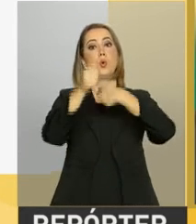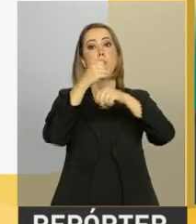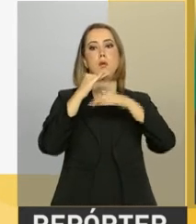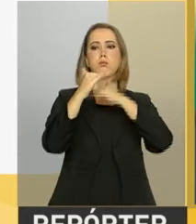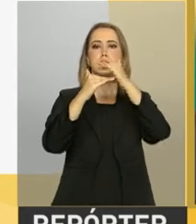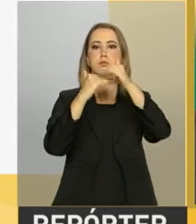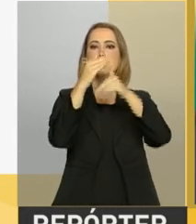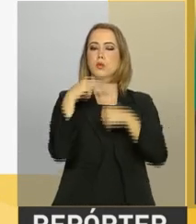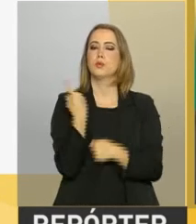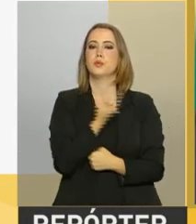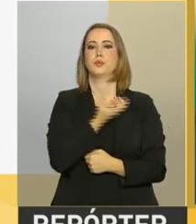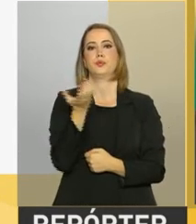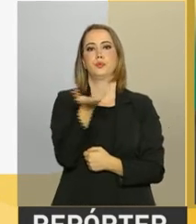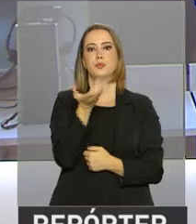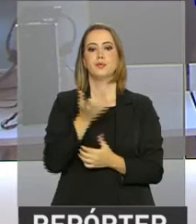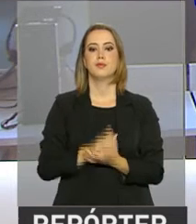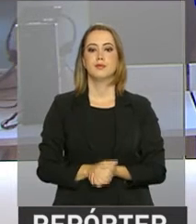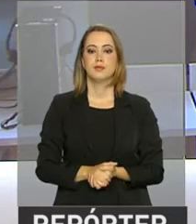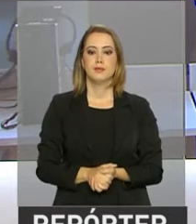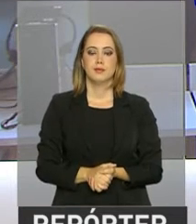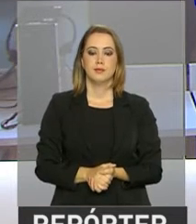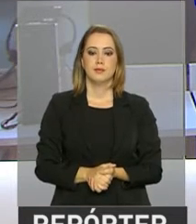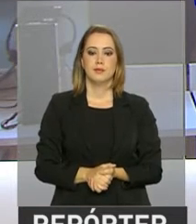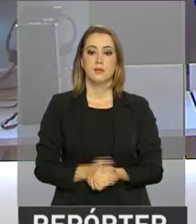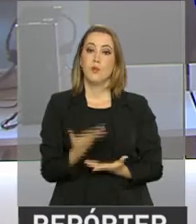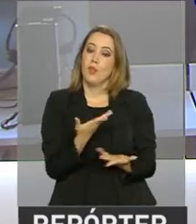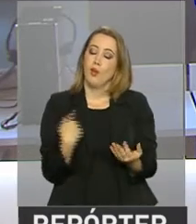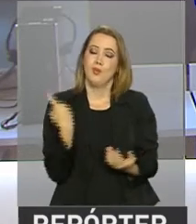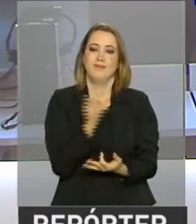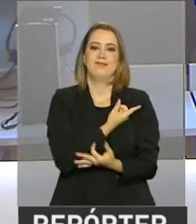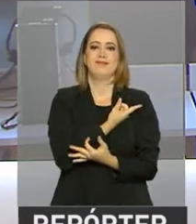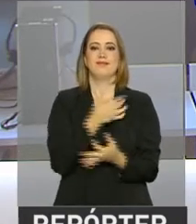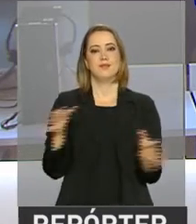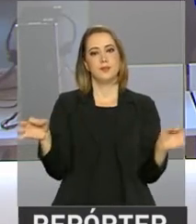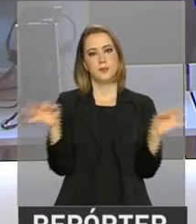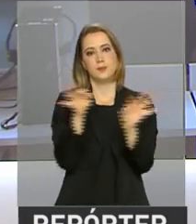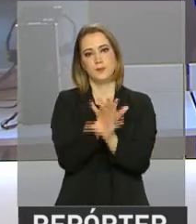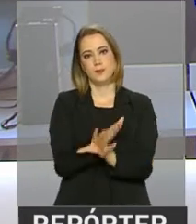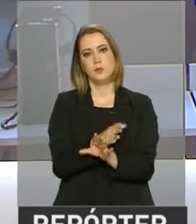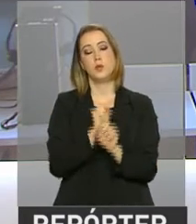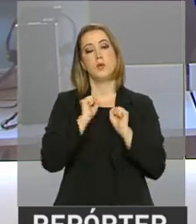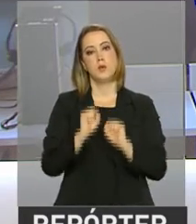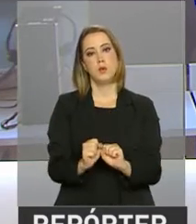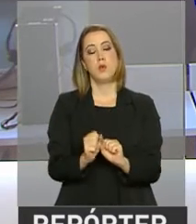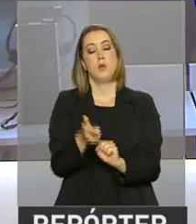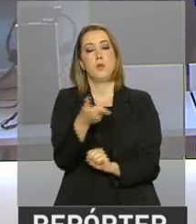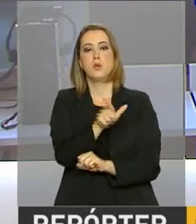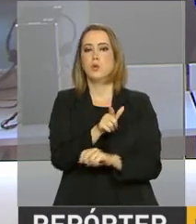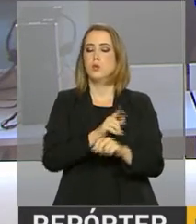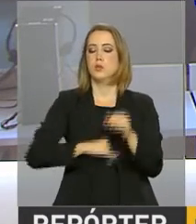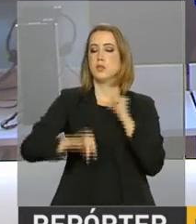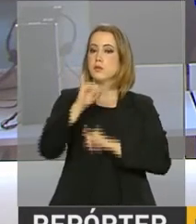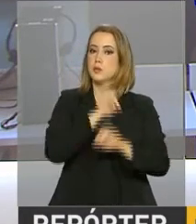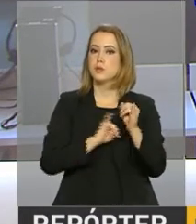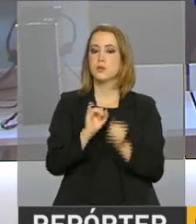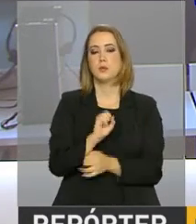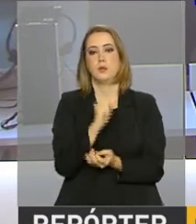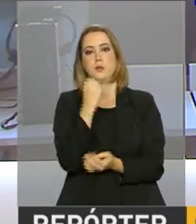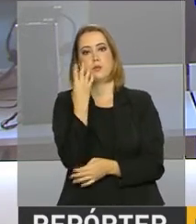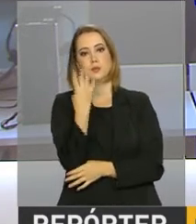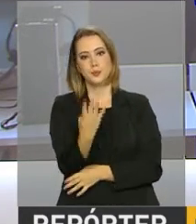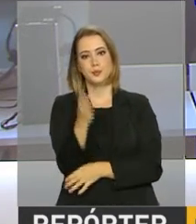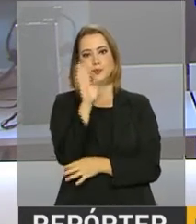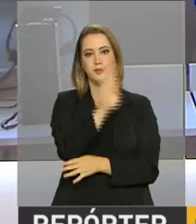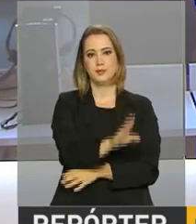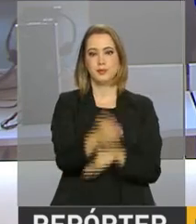que é o que todos nós queremos. Esta edição do Repórter NBR termina aqui. Voltamos a qualquer momento com outras informações